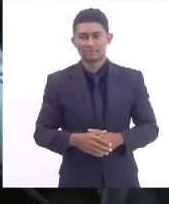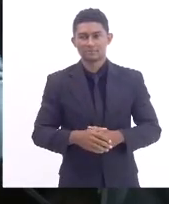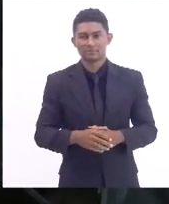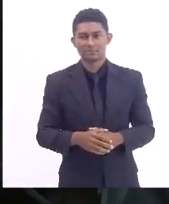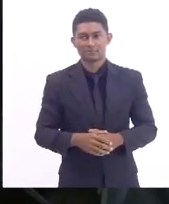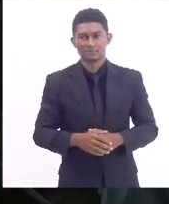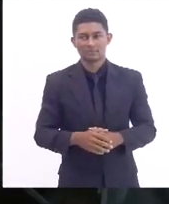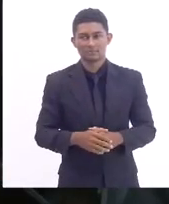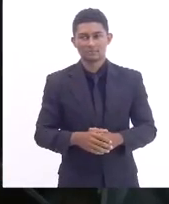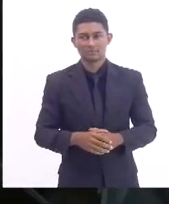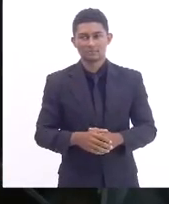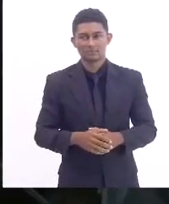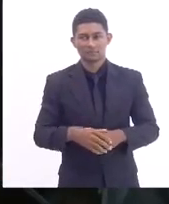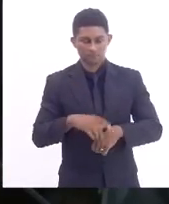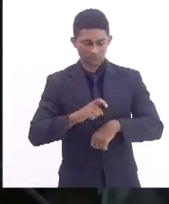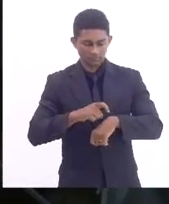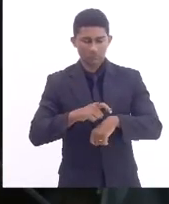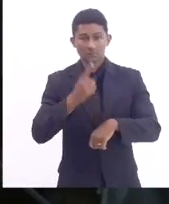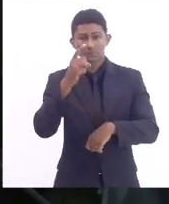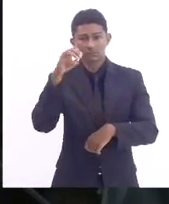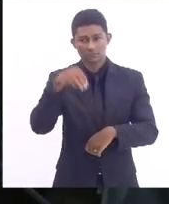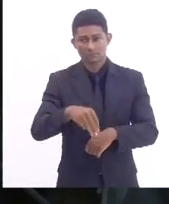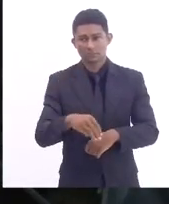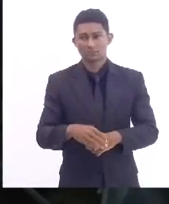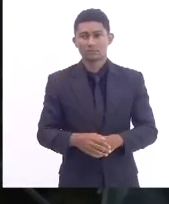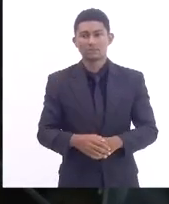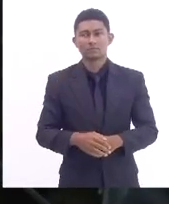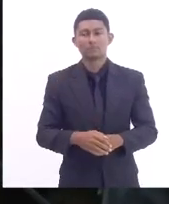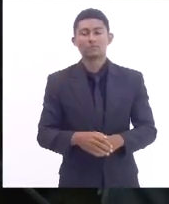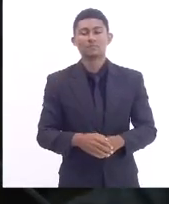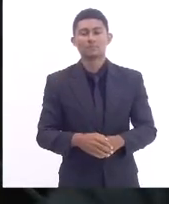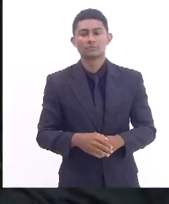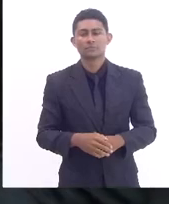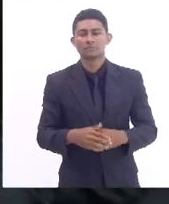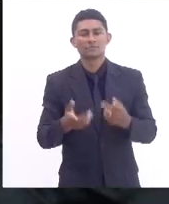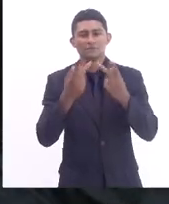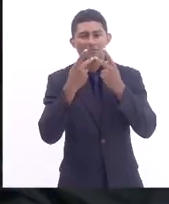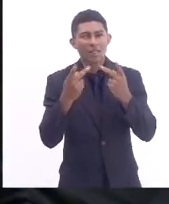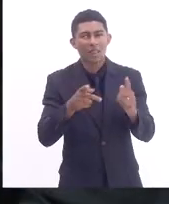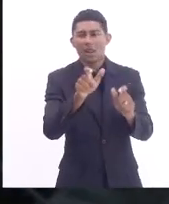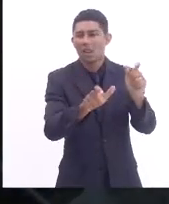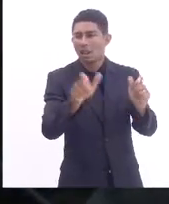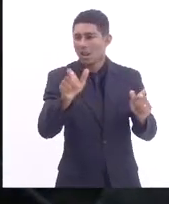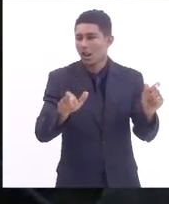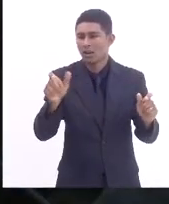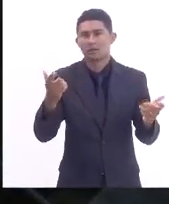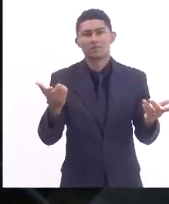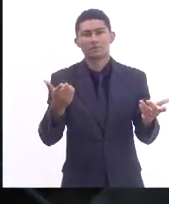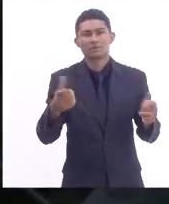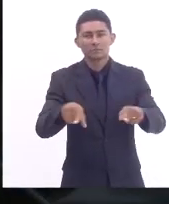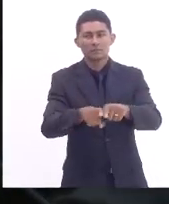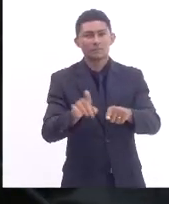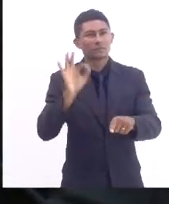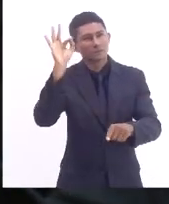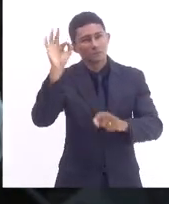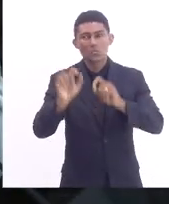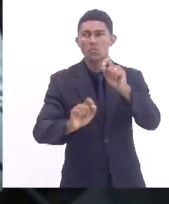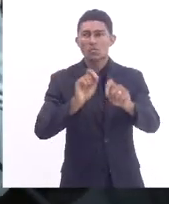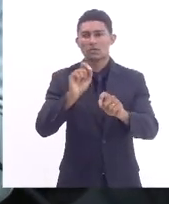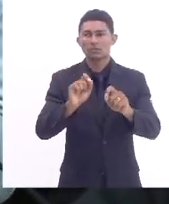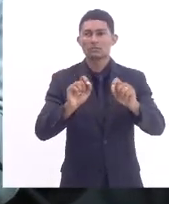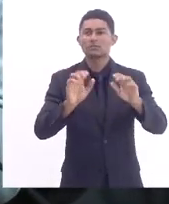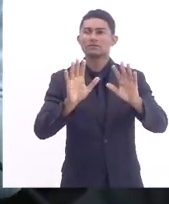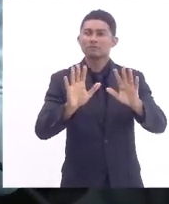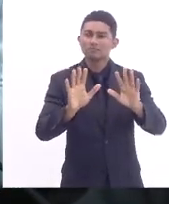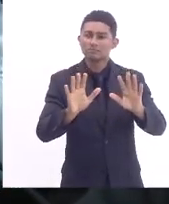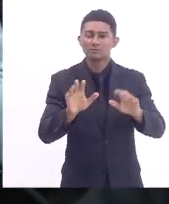eu tenho um minuto é isso eu tenho mais um minuto eu queria poder falar dos técnicos Eu queria poder falar o quê que a gente pretende fazer mas eu